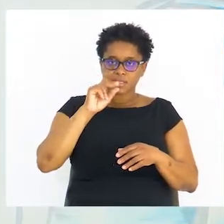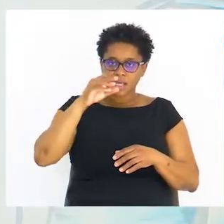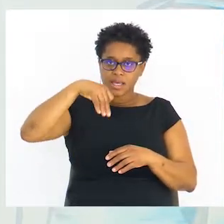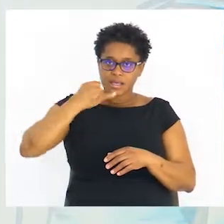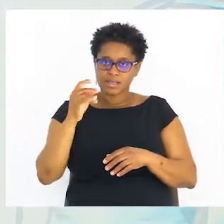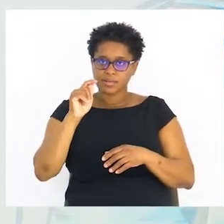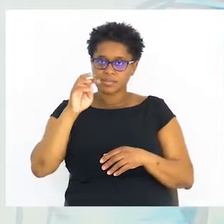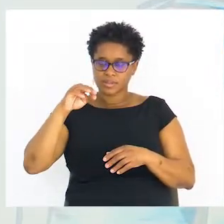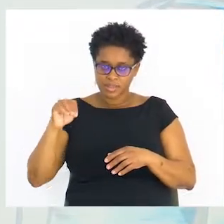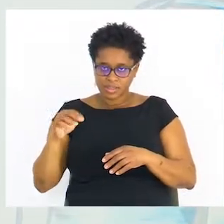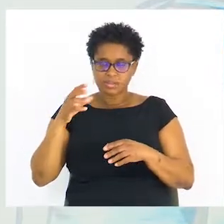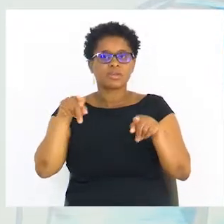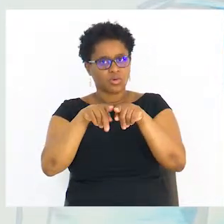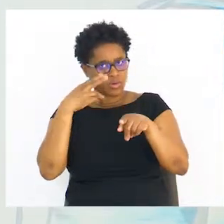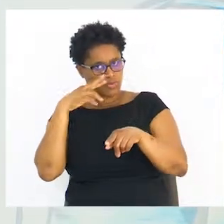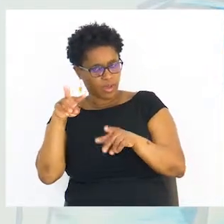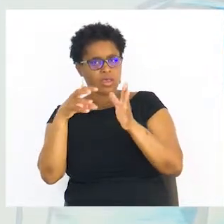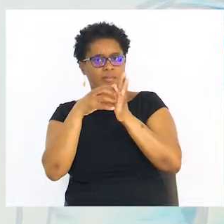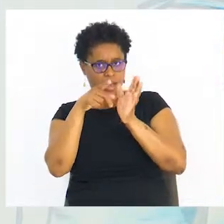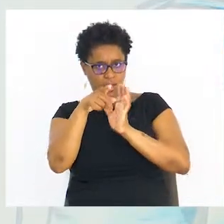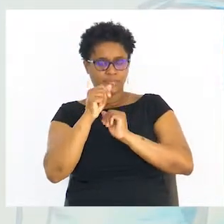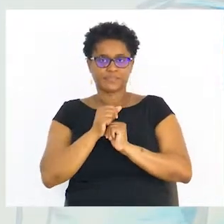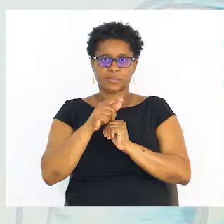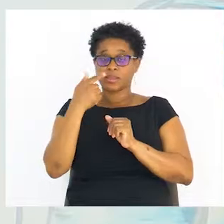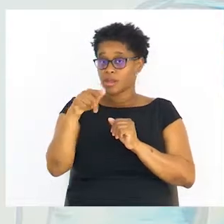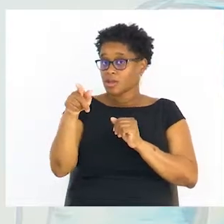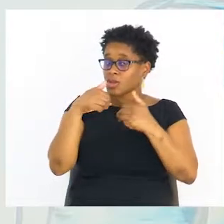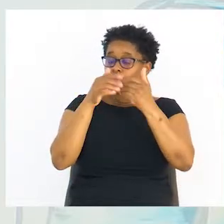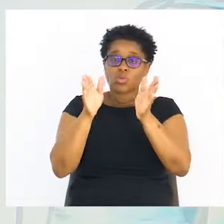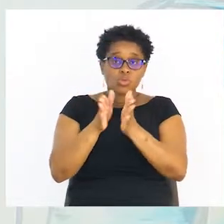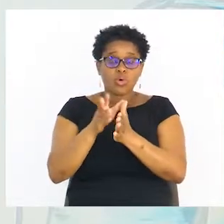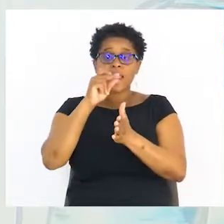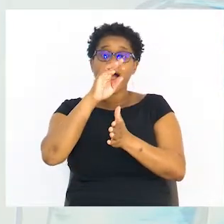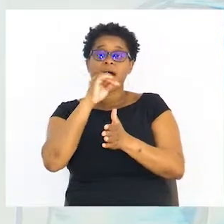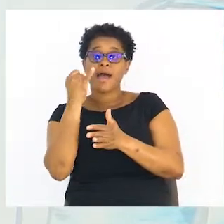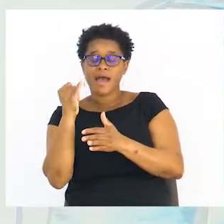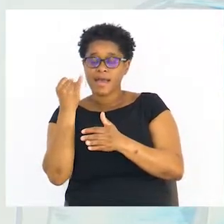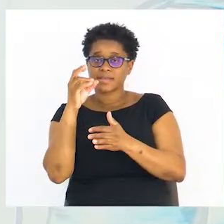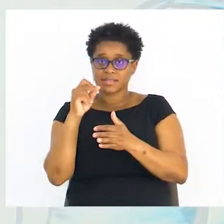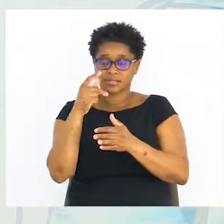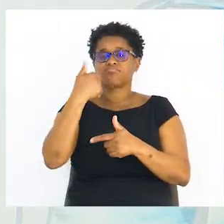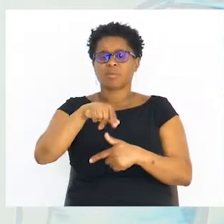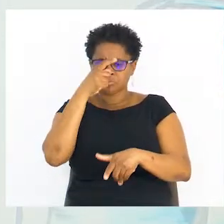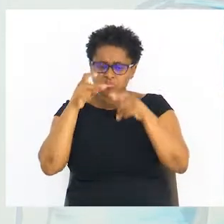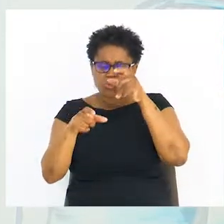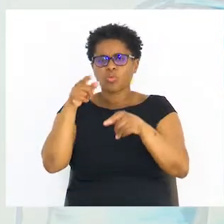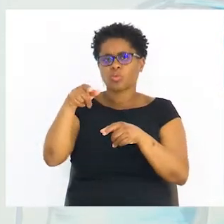Portanto, temos ali toda a Ásia povoada e a partir